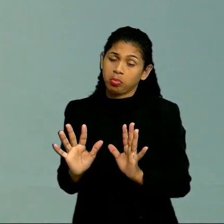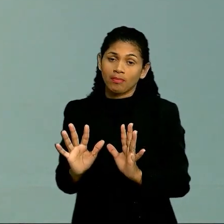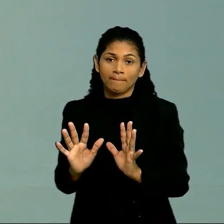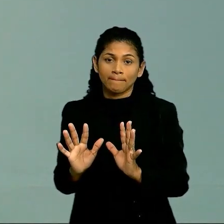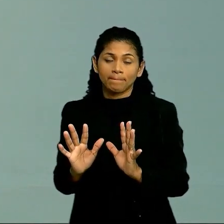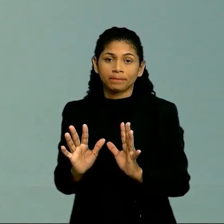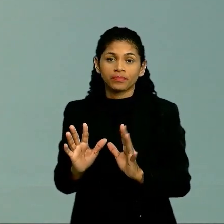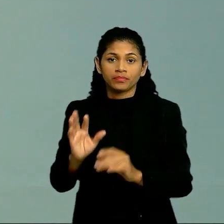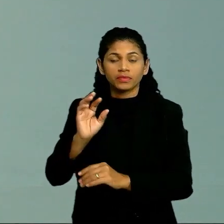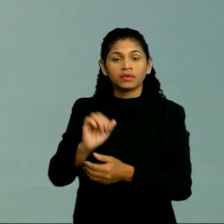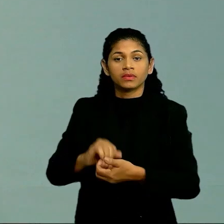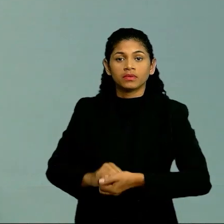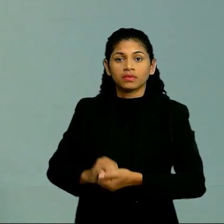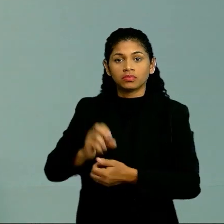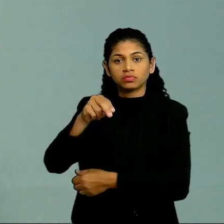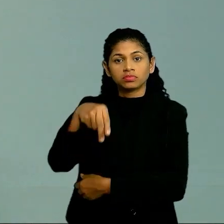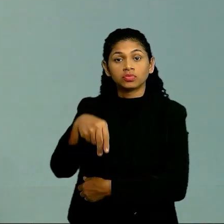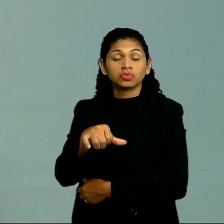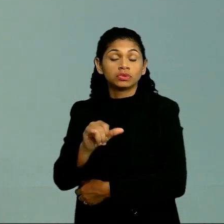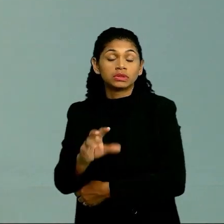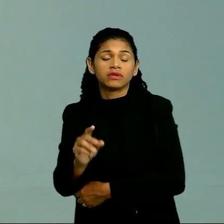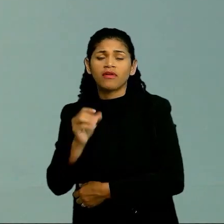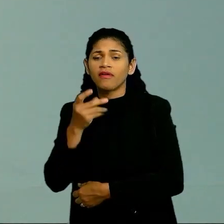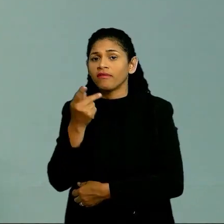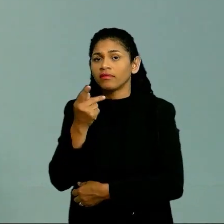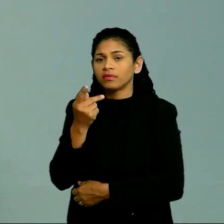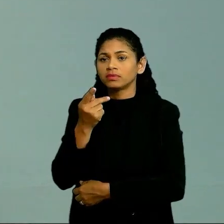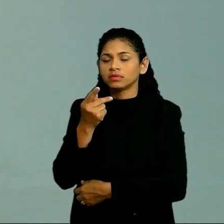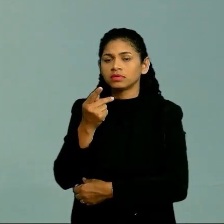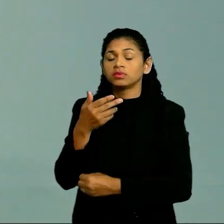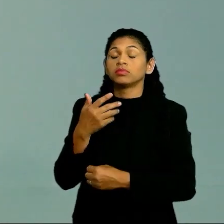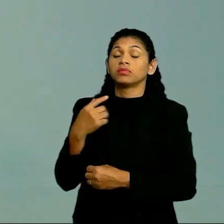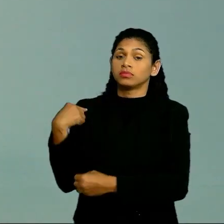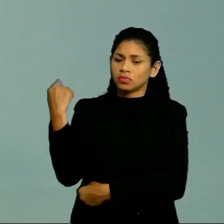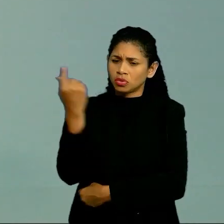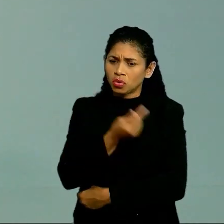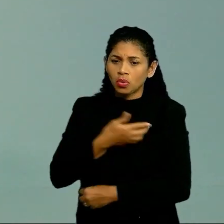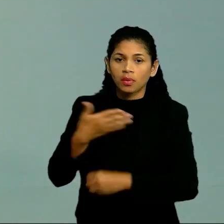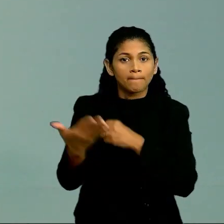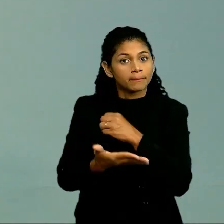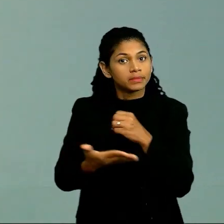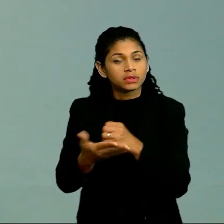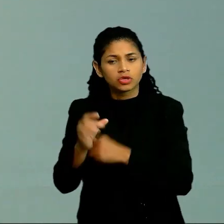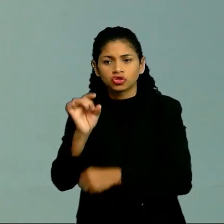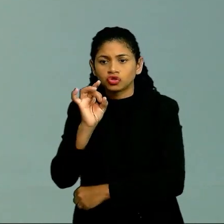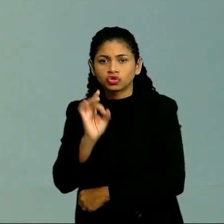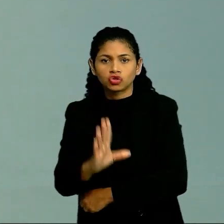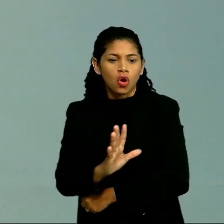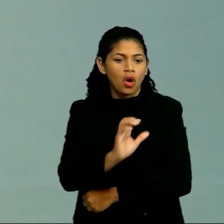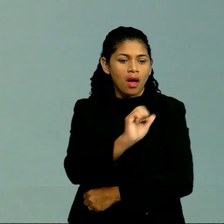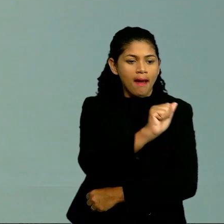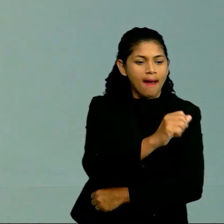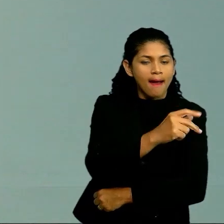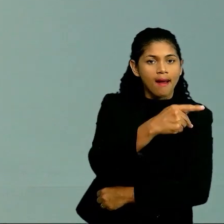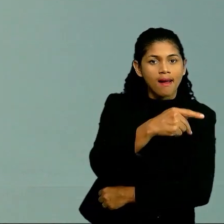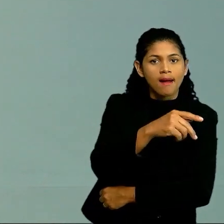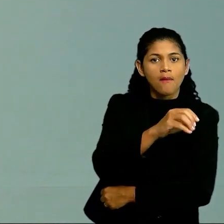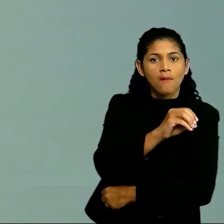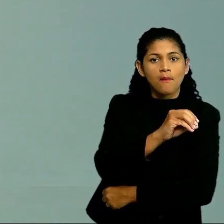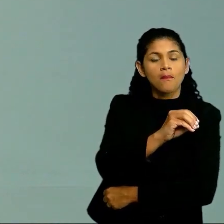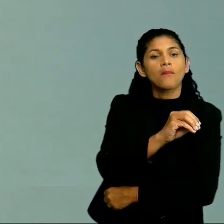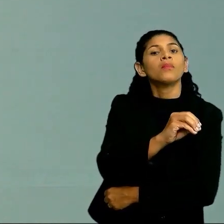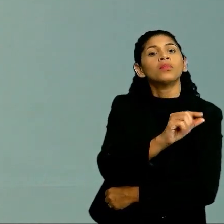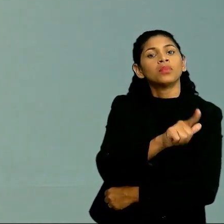coisas podem acontecer porque a gente quer levar em conta só os elementos apolíneos, esquecendo que nós somos